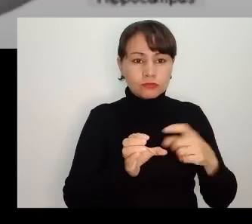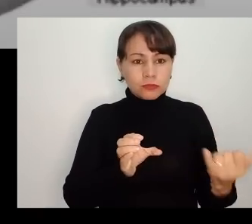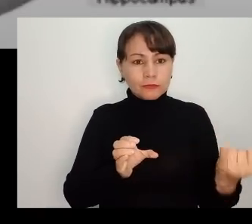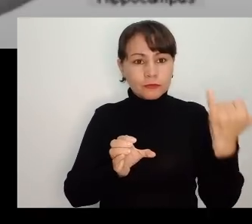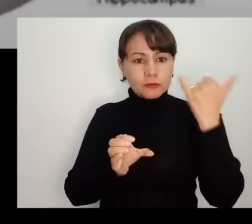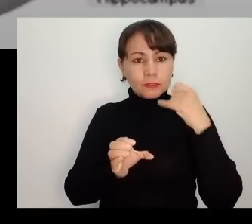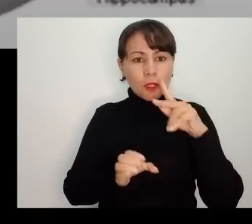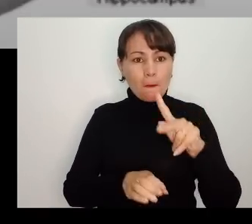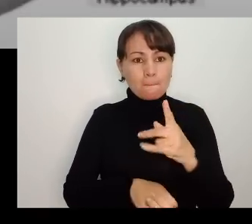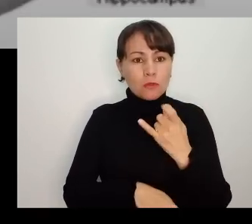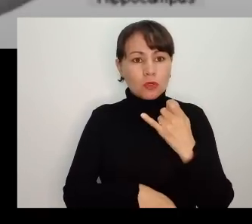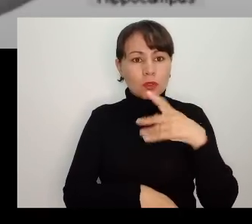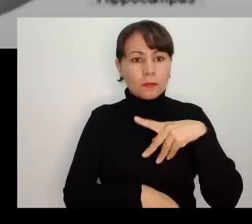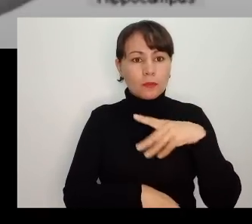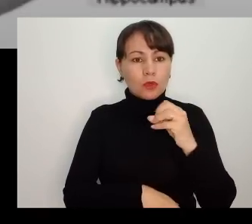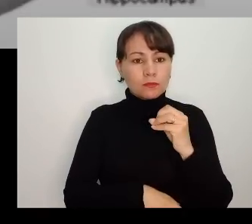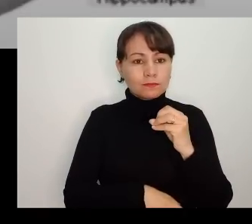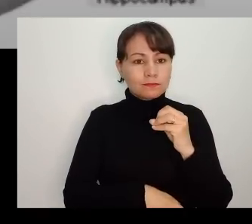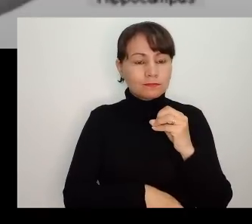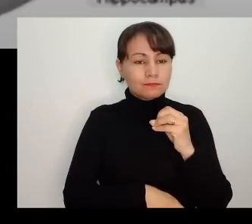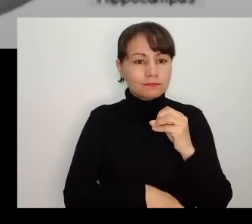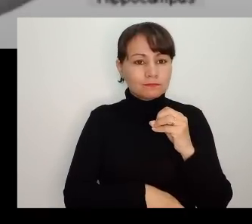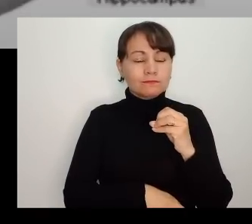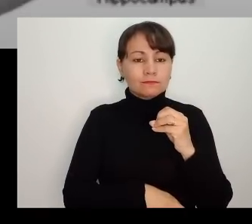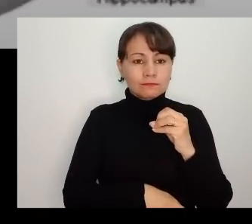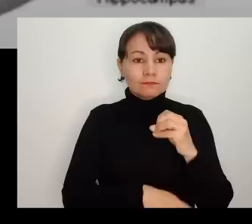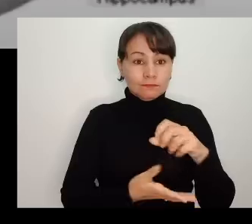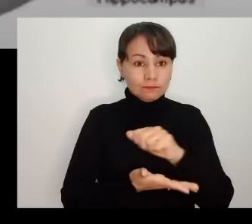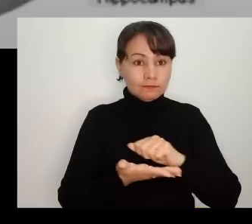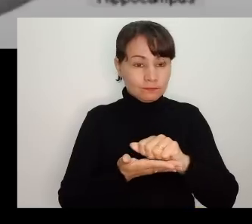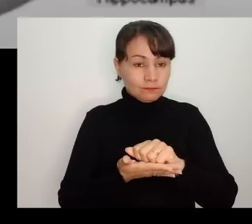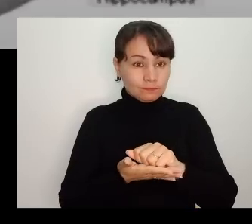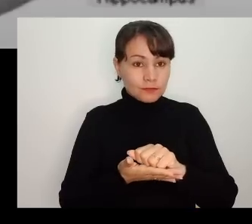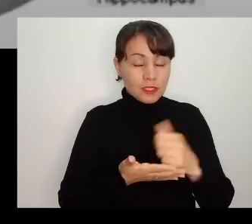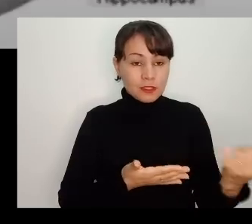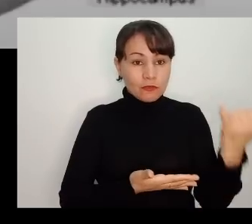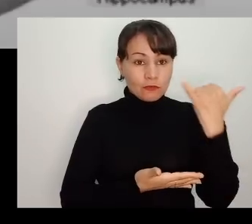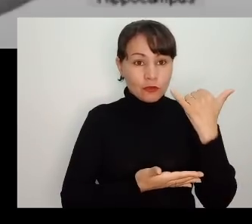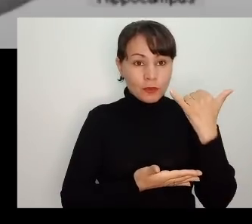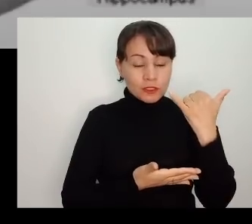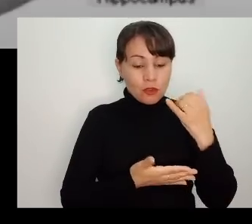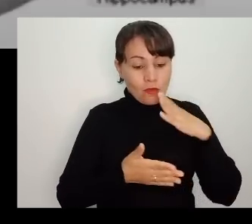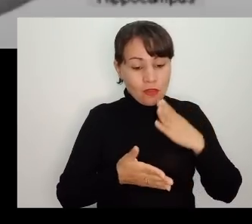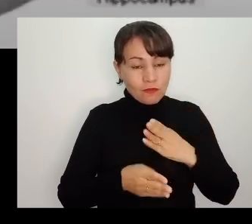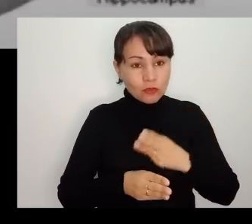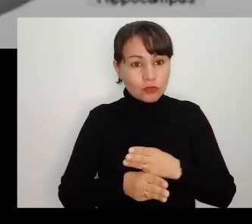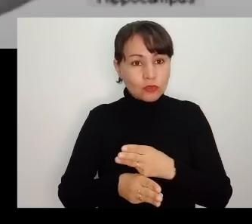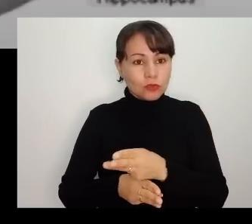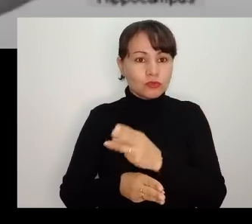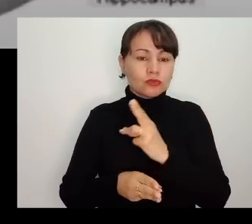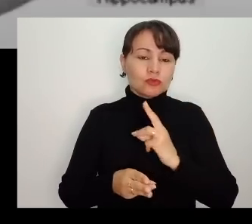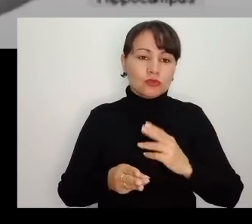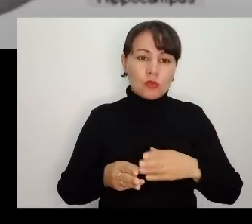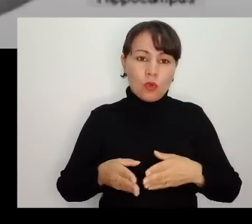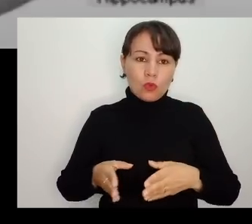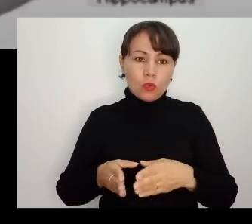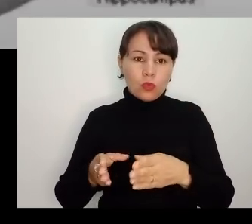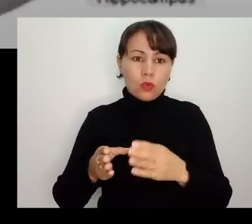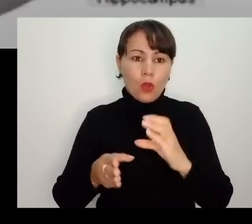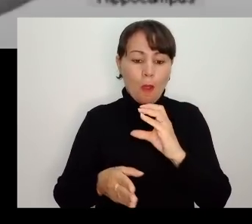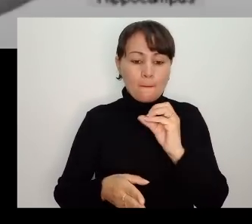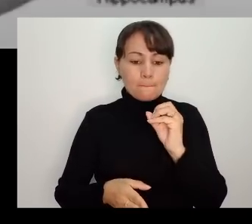retorno a informação para o hipocampo. Para o hipocampo, então, essa informação ela vai seguir pelo